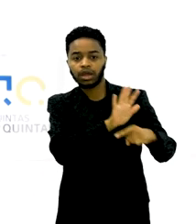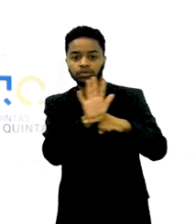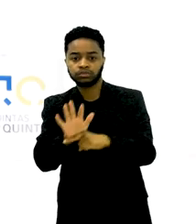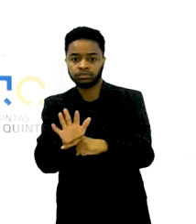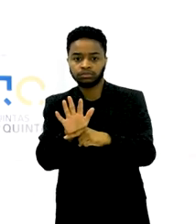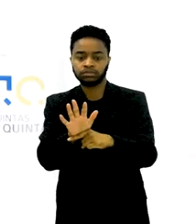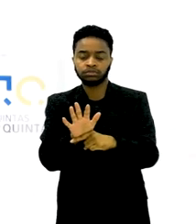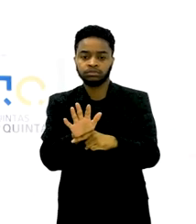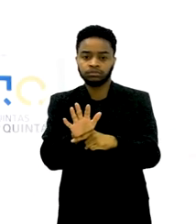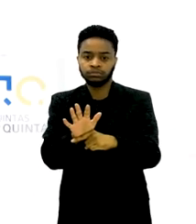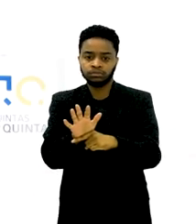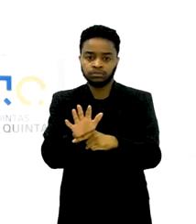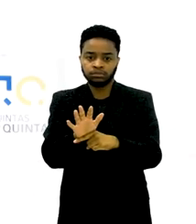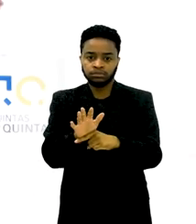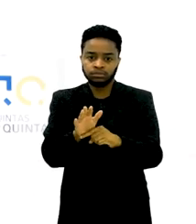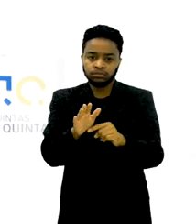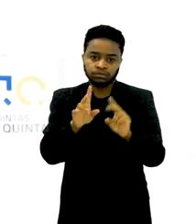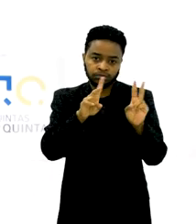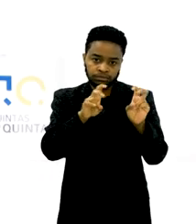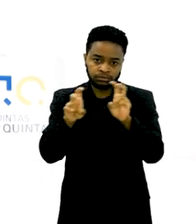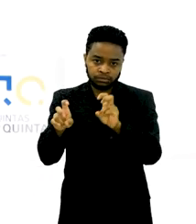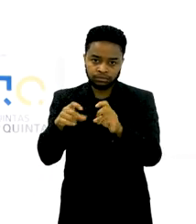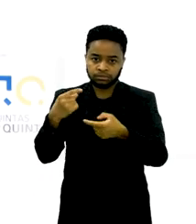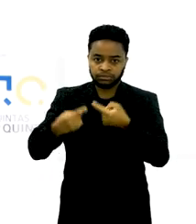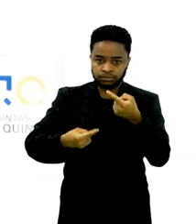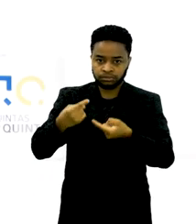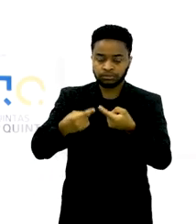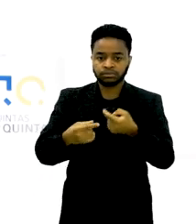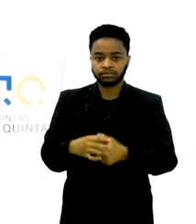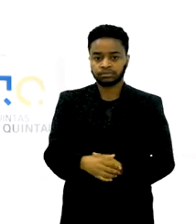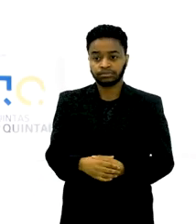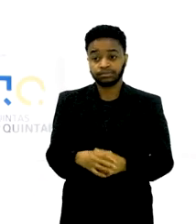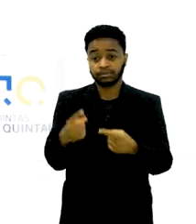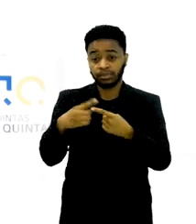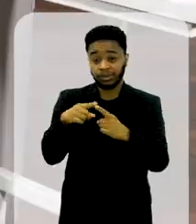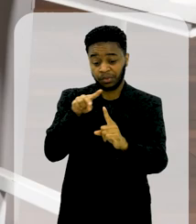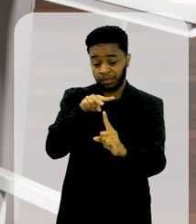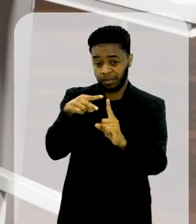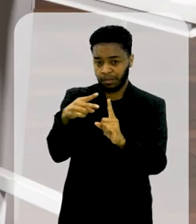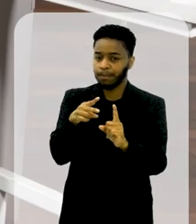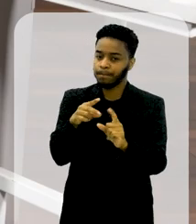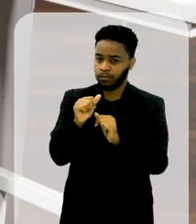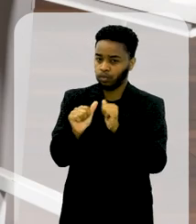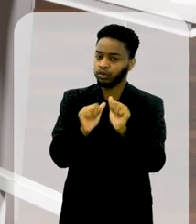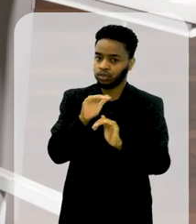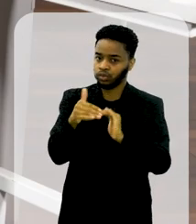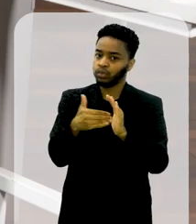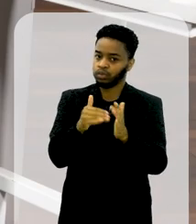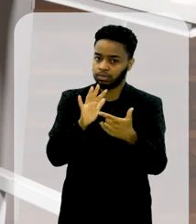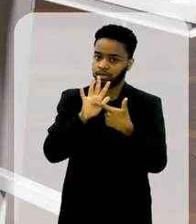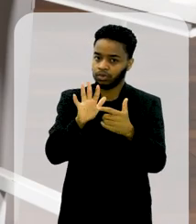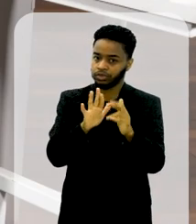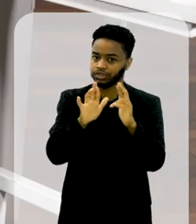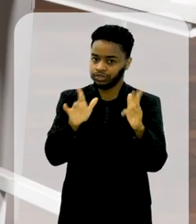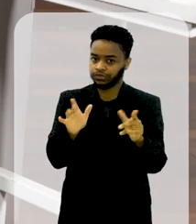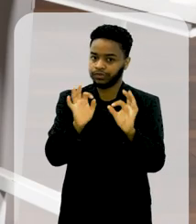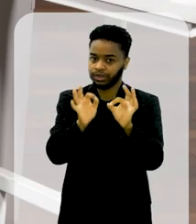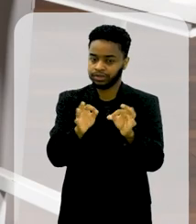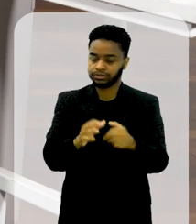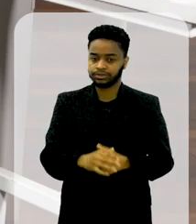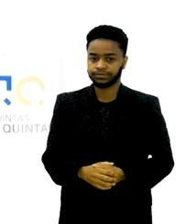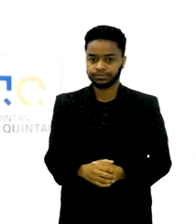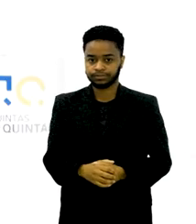aquele personagem para a pauta que está sendo tratada essa esse olhar é que é que faz a diferença